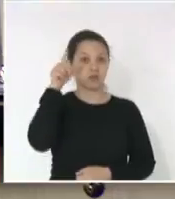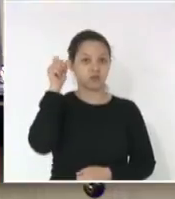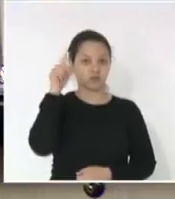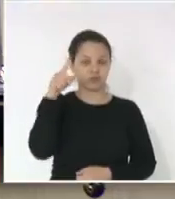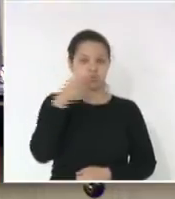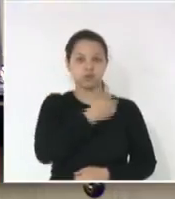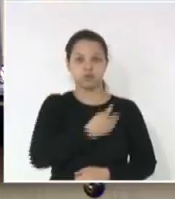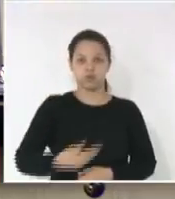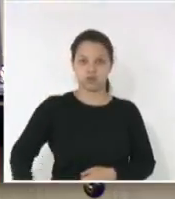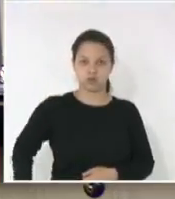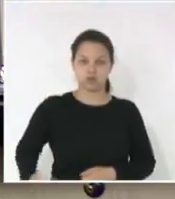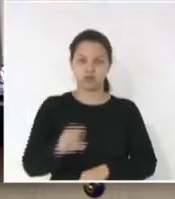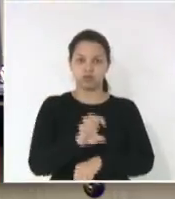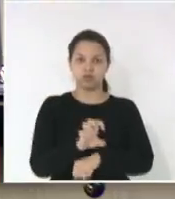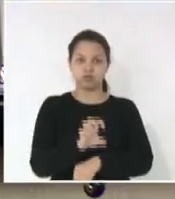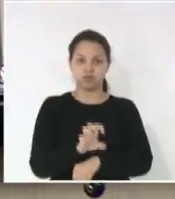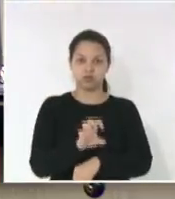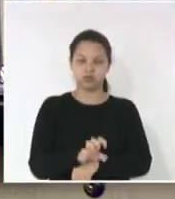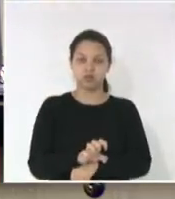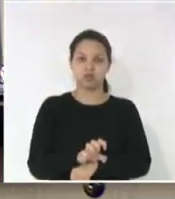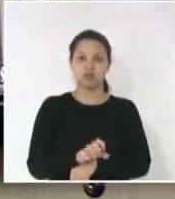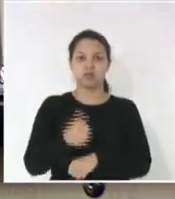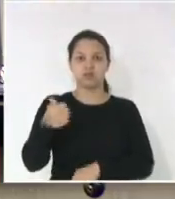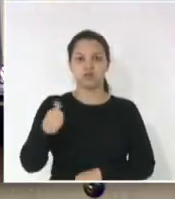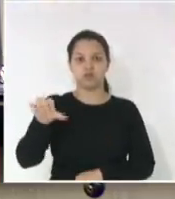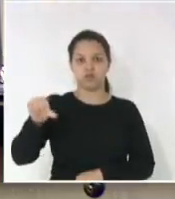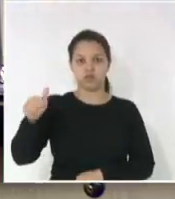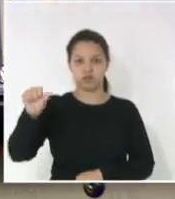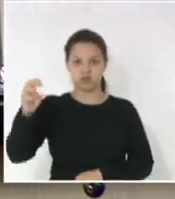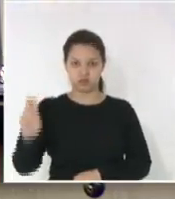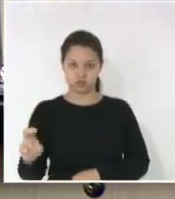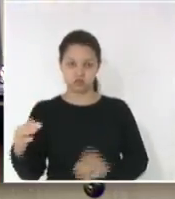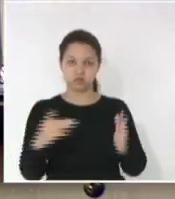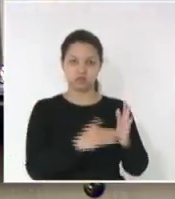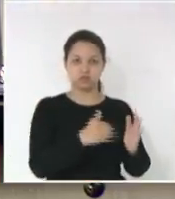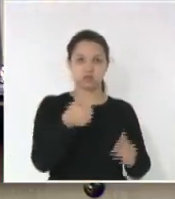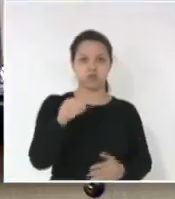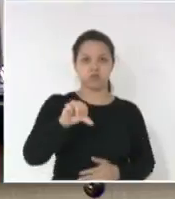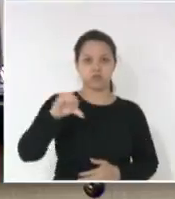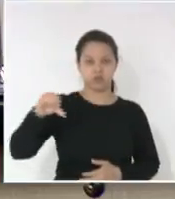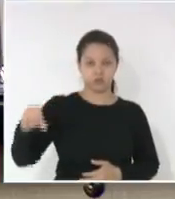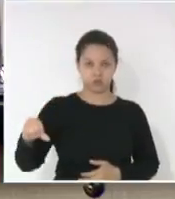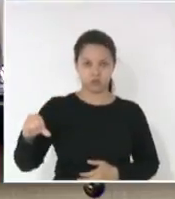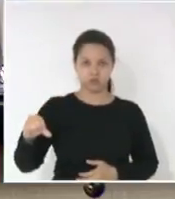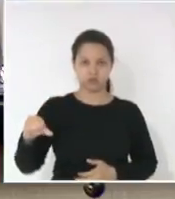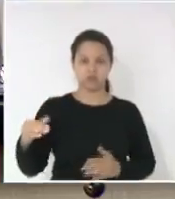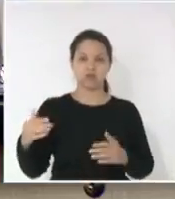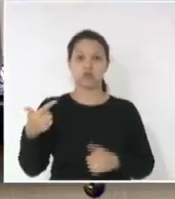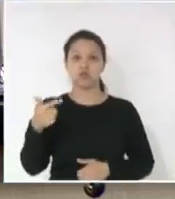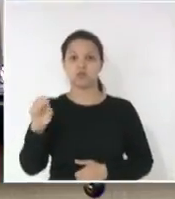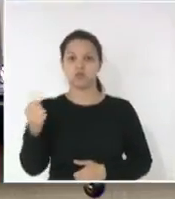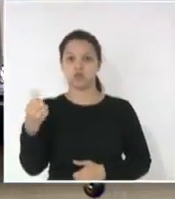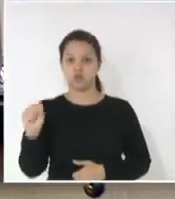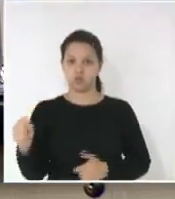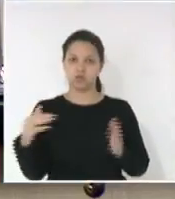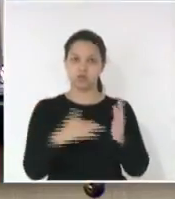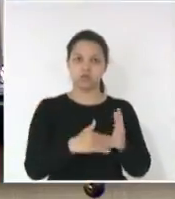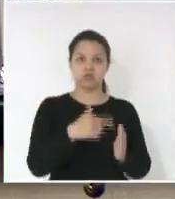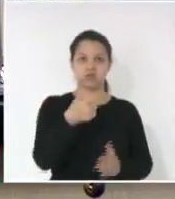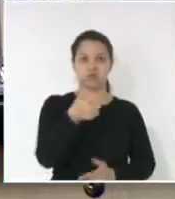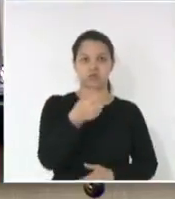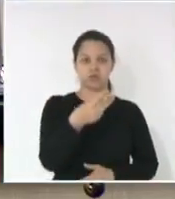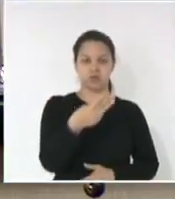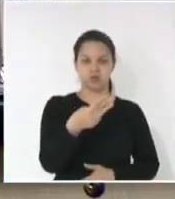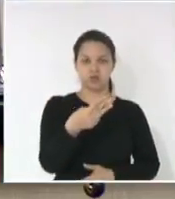governador do estado, no período 95 a 99, diretor da Eletrosul, no período 2008 a 2013, Paulo Afonso